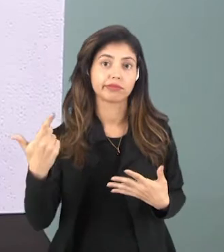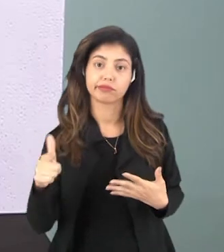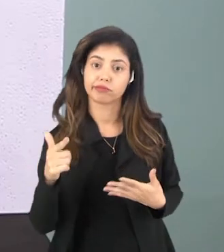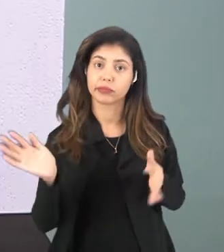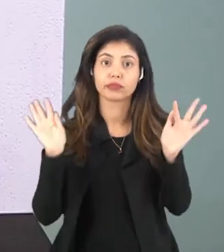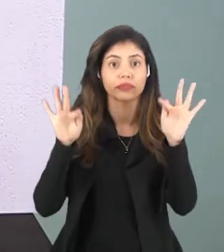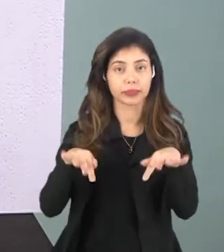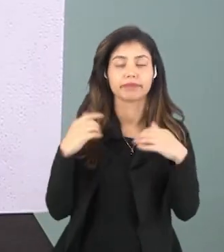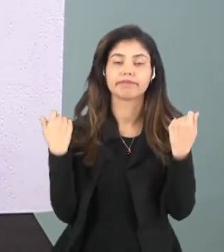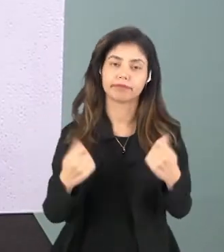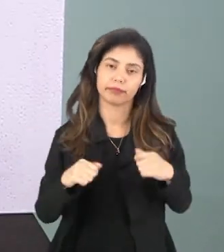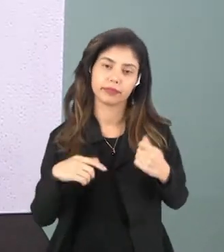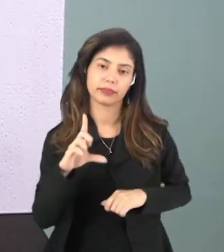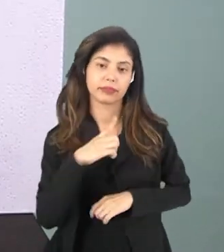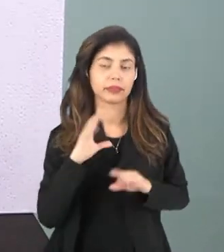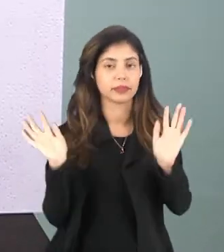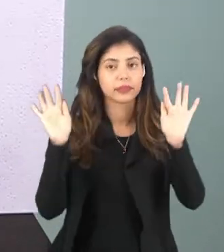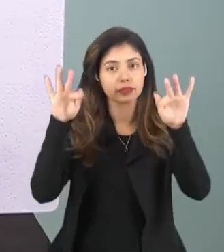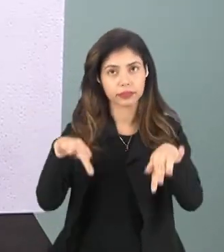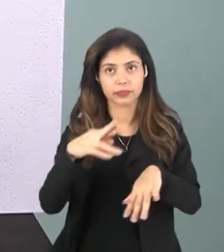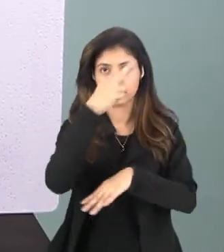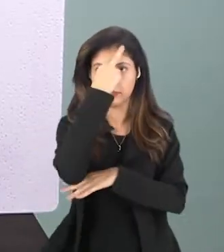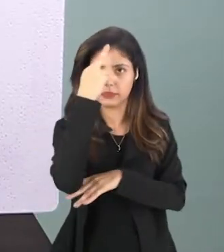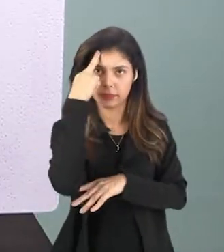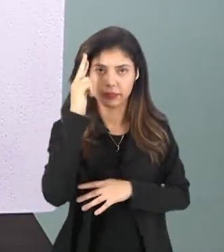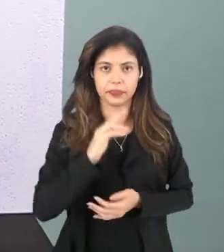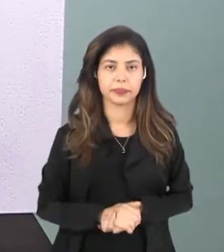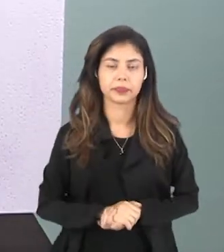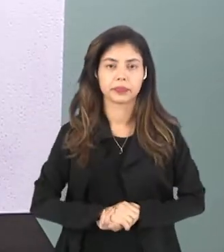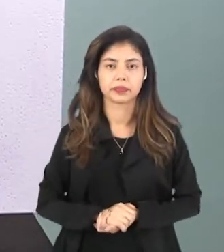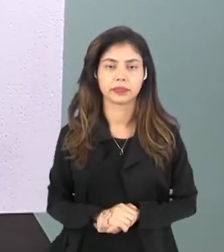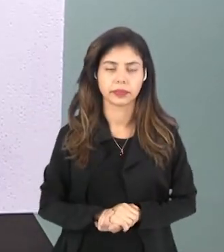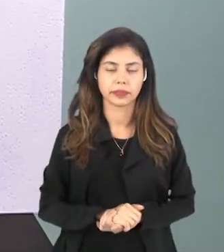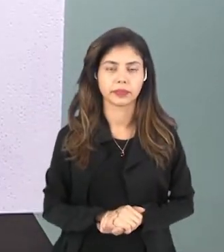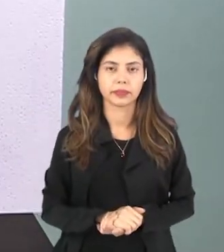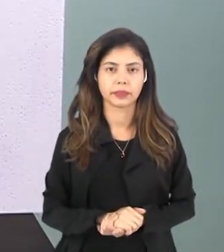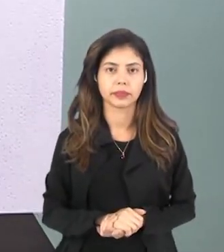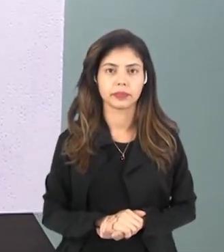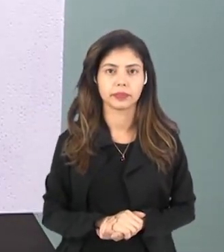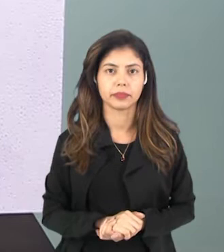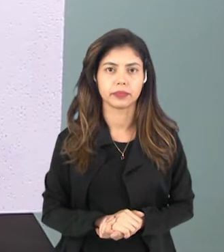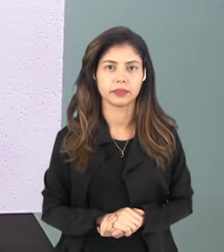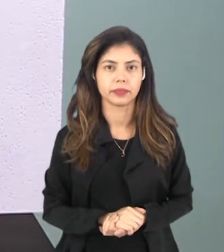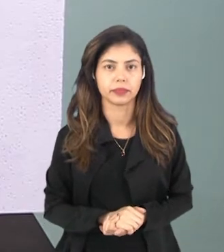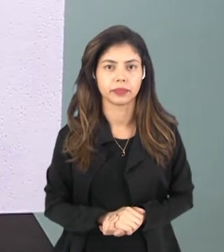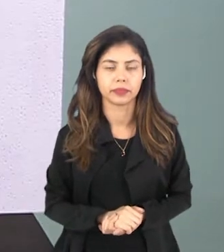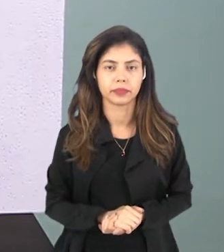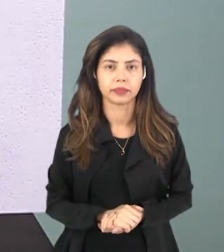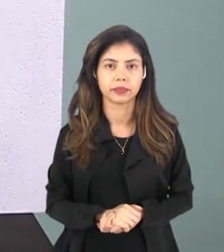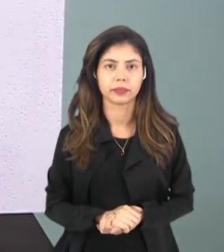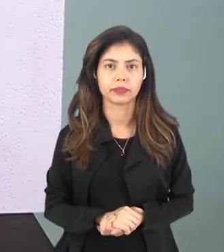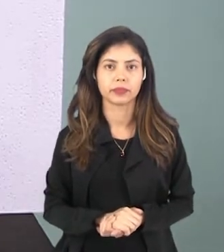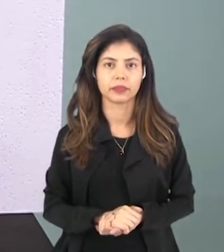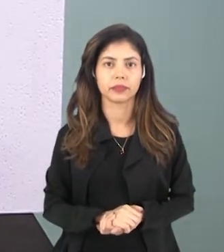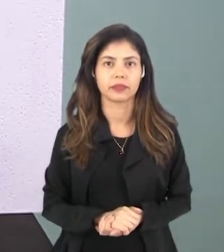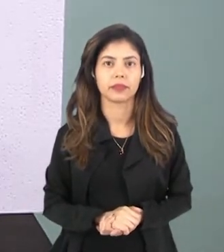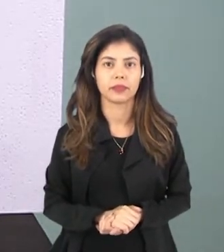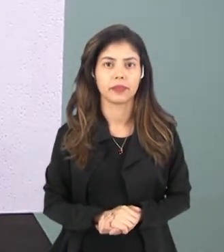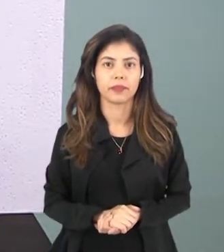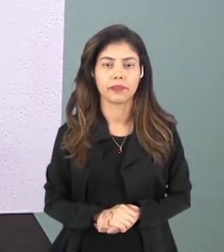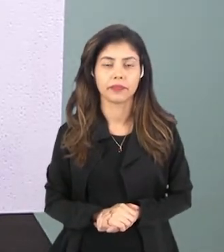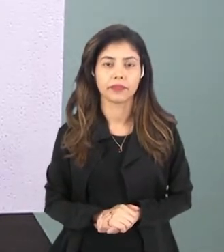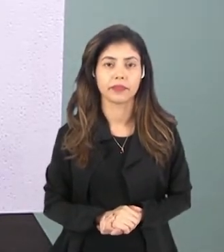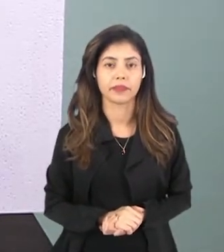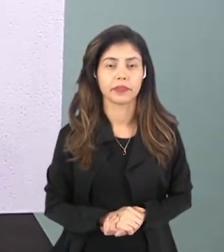sem um fim Mas precisamos finalizar a nossa história Vamos ler juntos